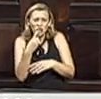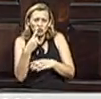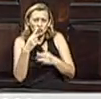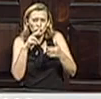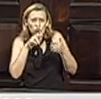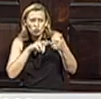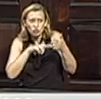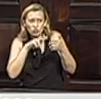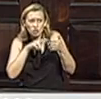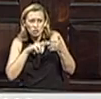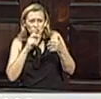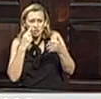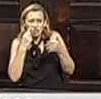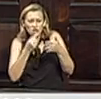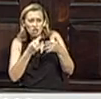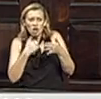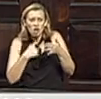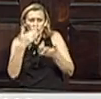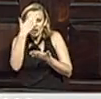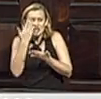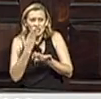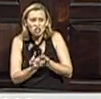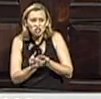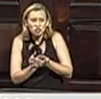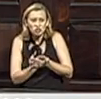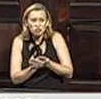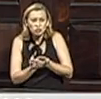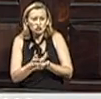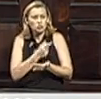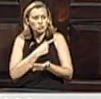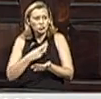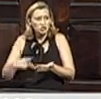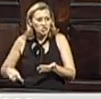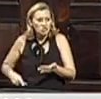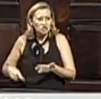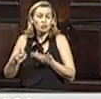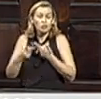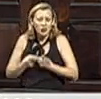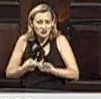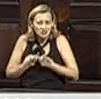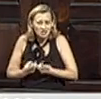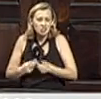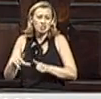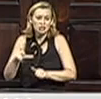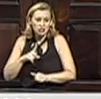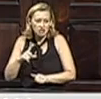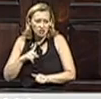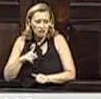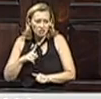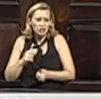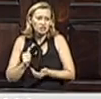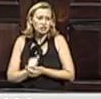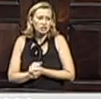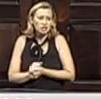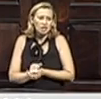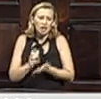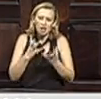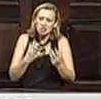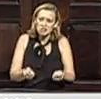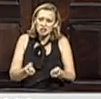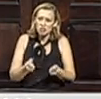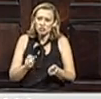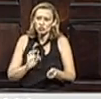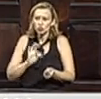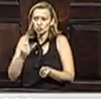chegando perto. Eu acredito que Vossa Excelência, com a paciência que tem me deferido uma consideração tão